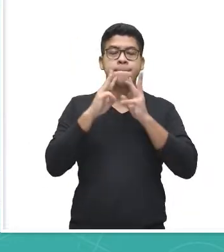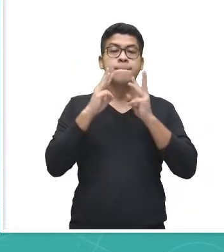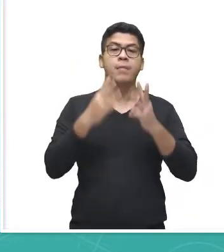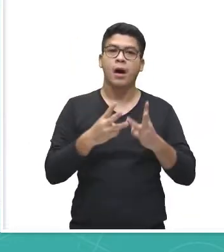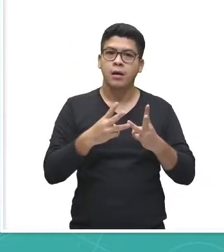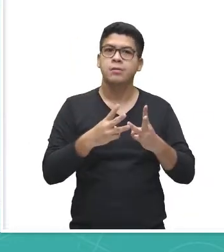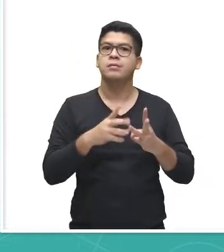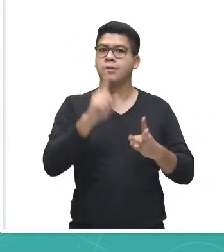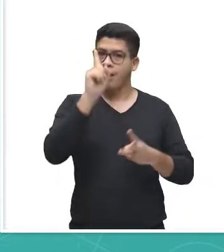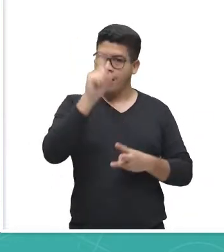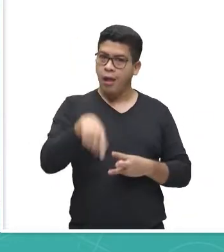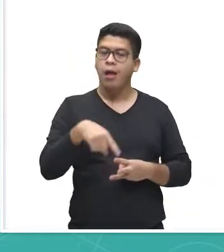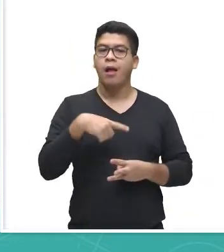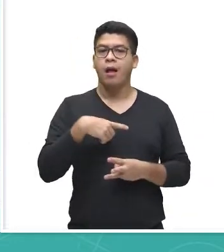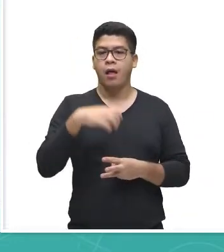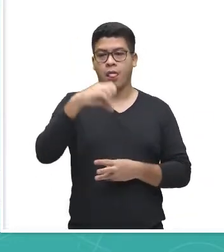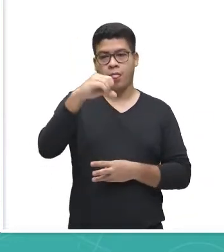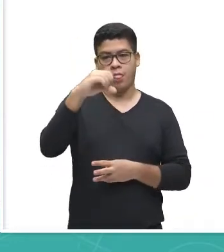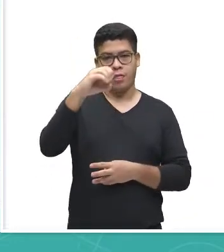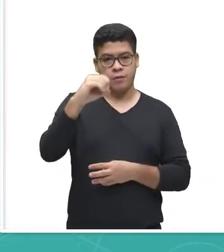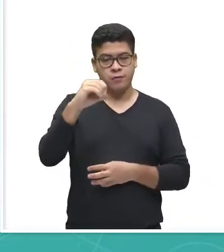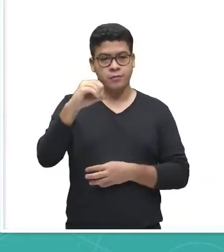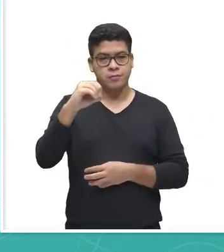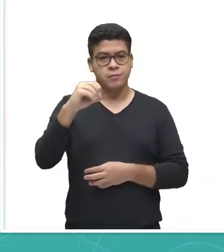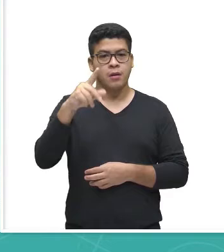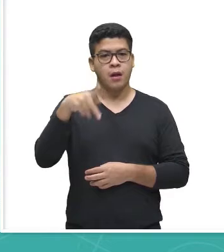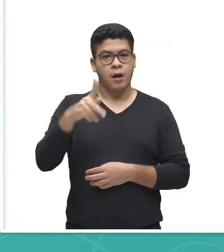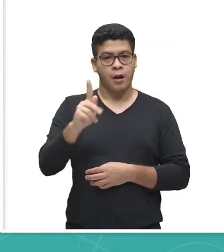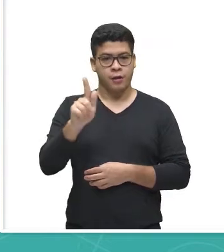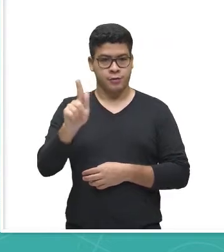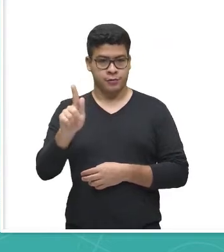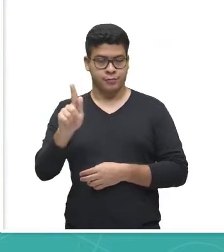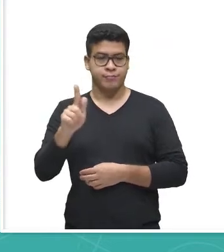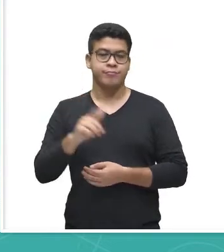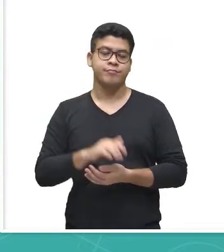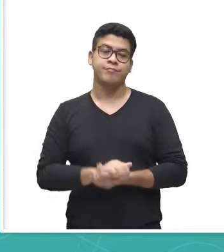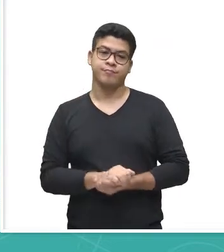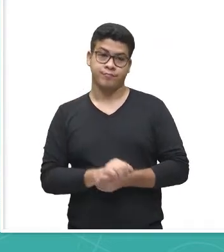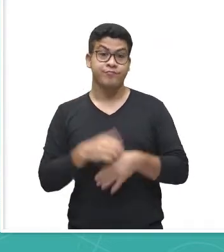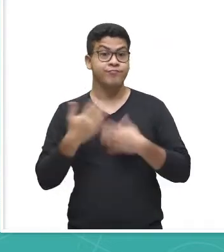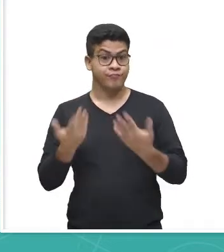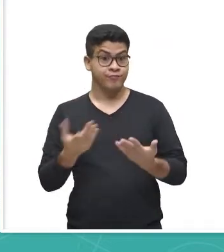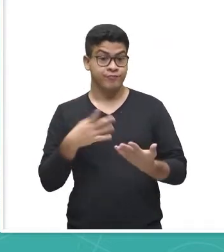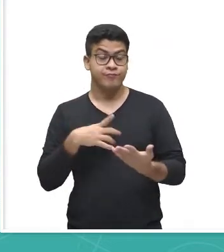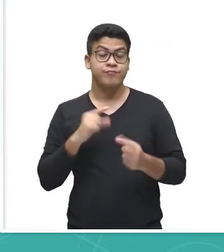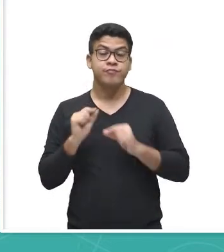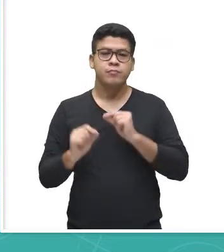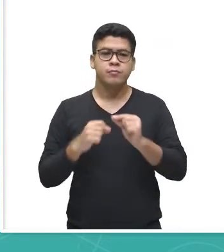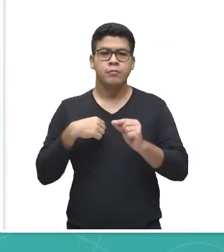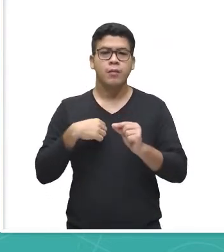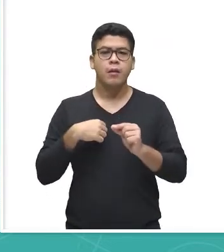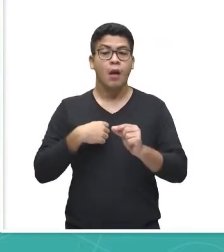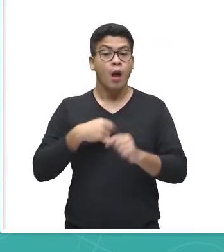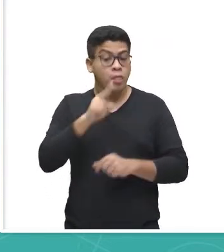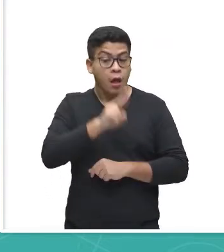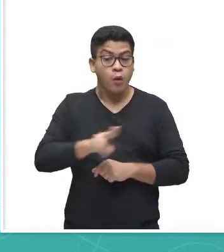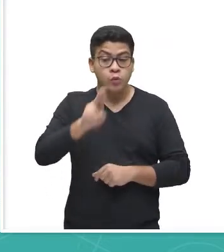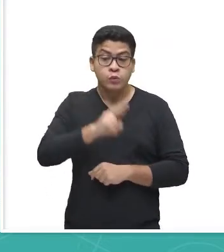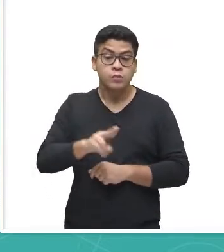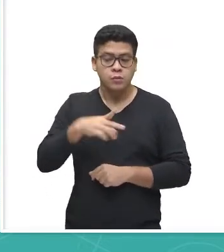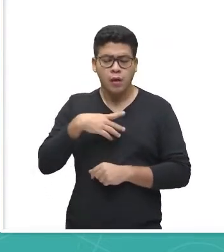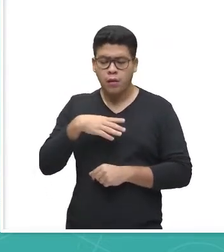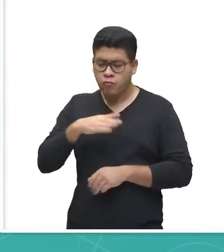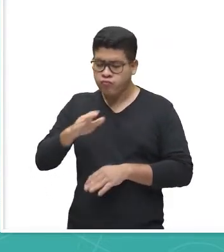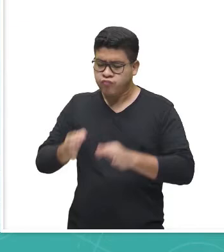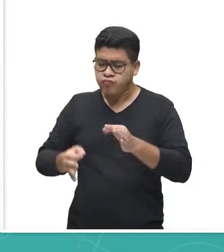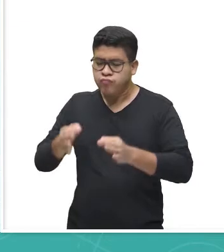matéria desse corpo é 90 quilos. Né? Então a gente tem esse instrumento aí que no caso é a balança, para a gente conseguir medir, né, a